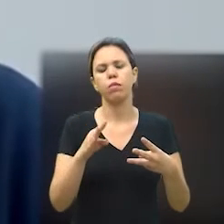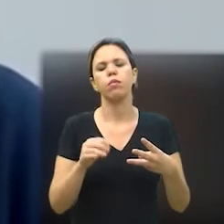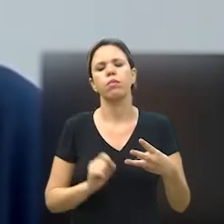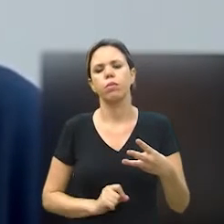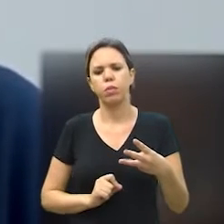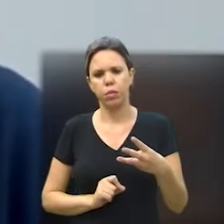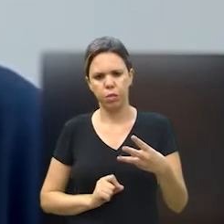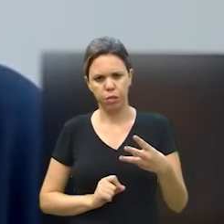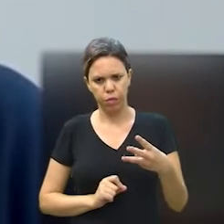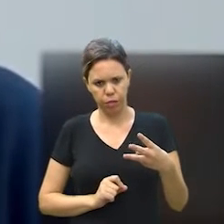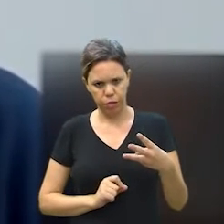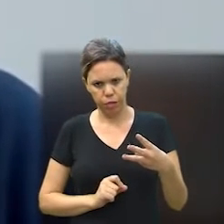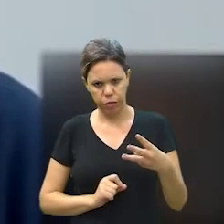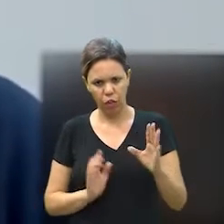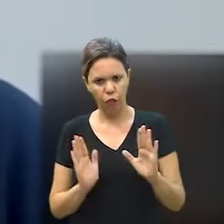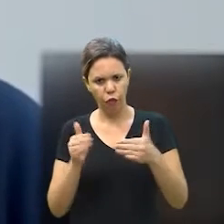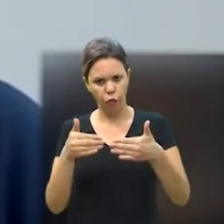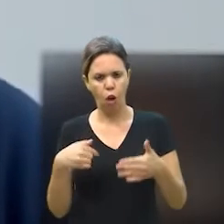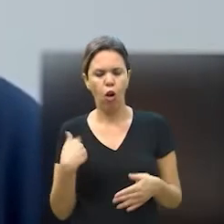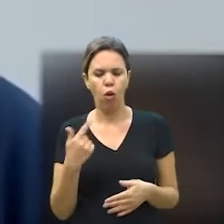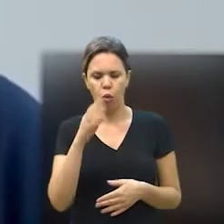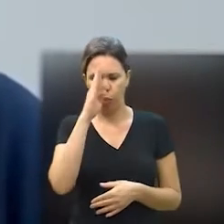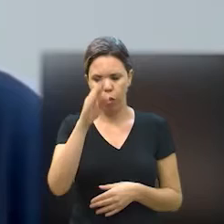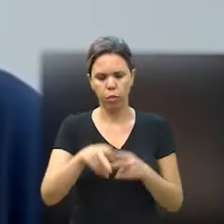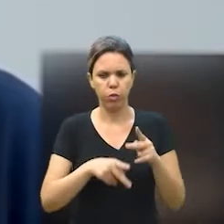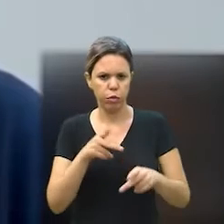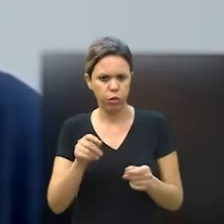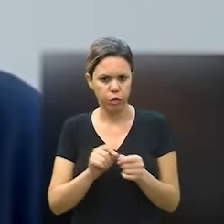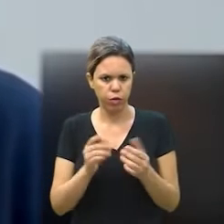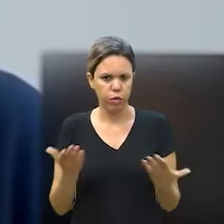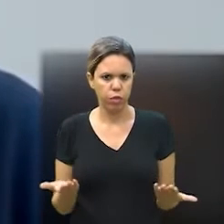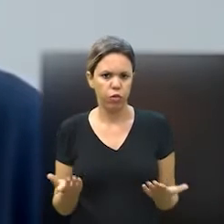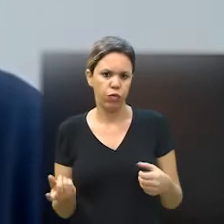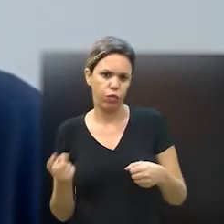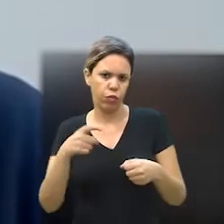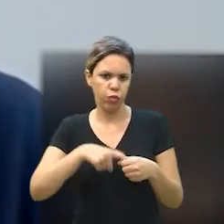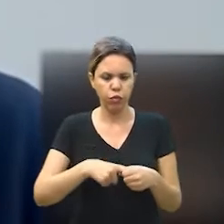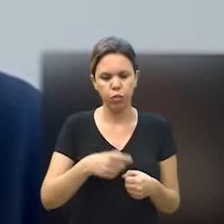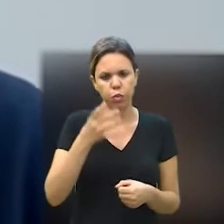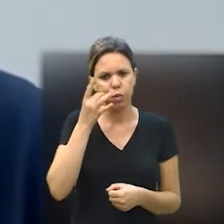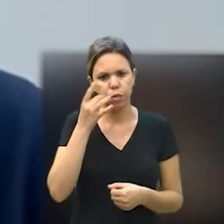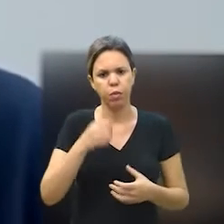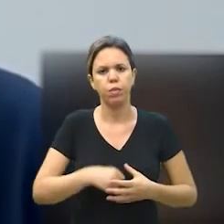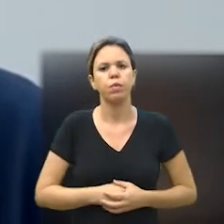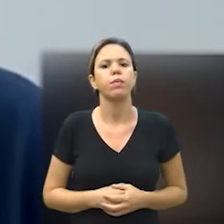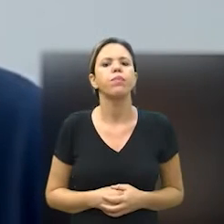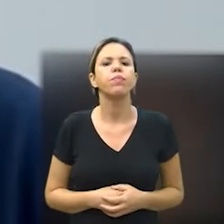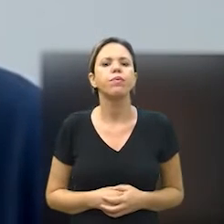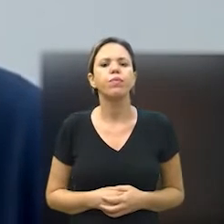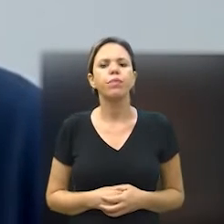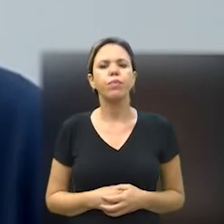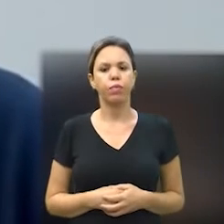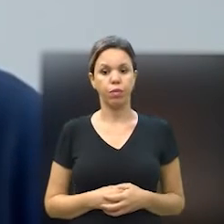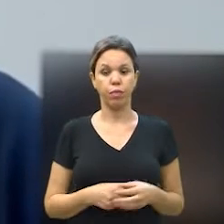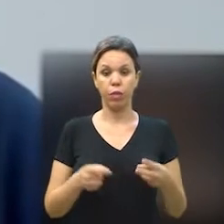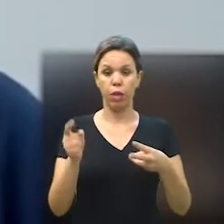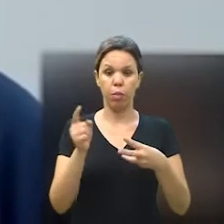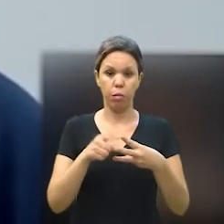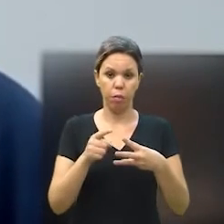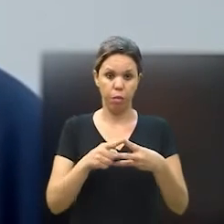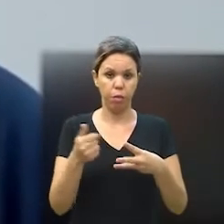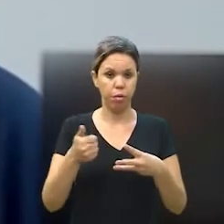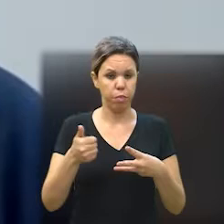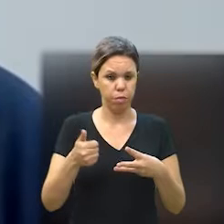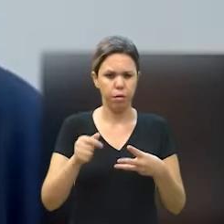prioritários, focos prioritários no retorno presencial. O primeiro